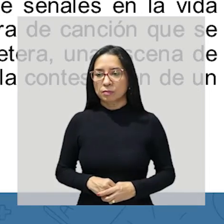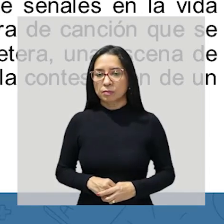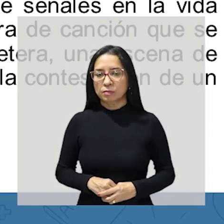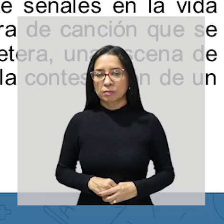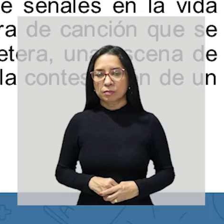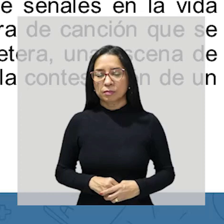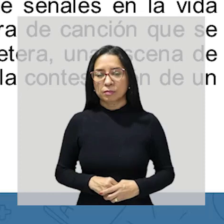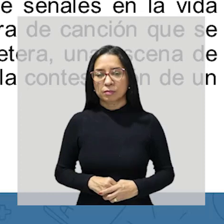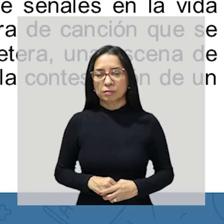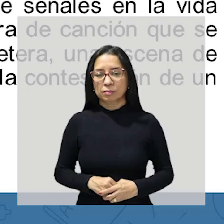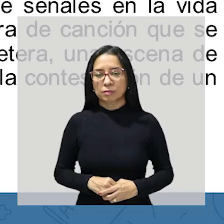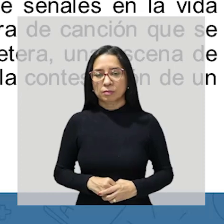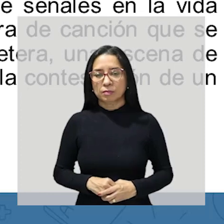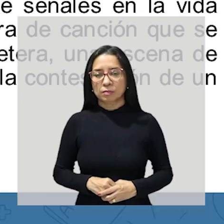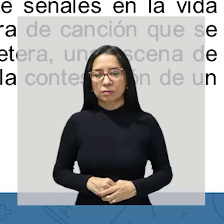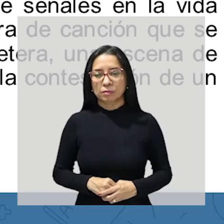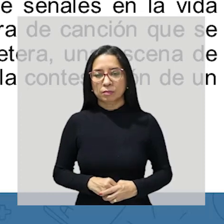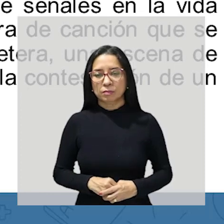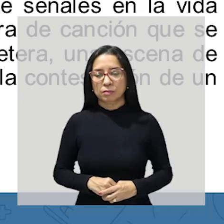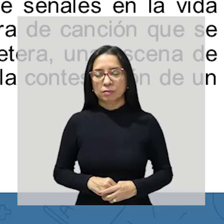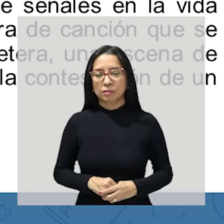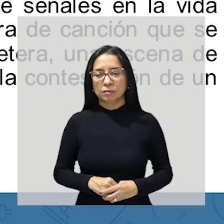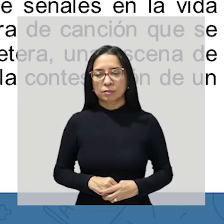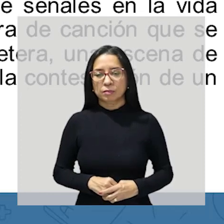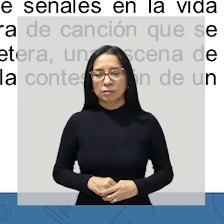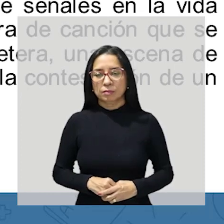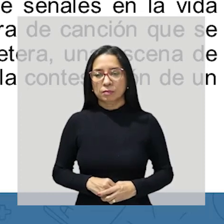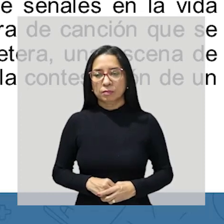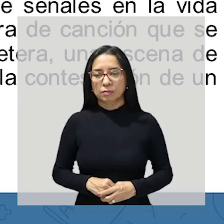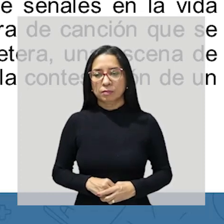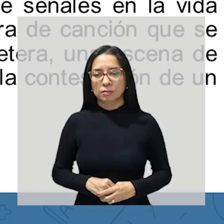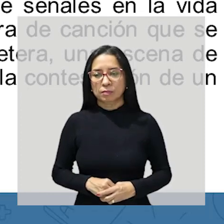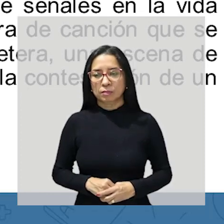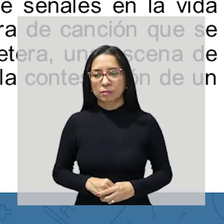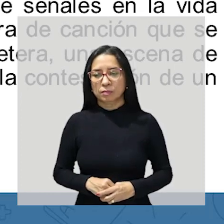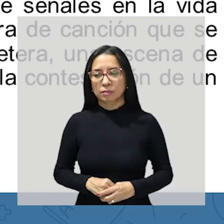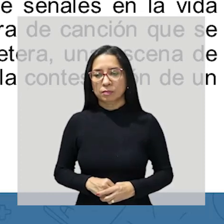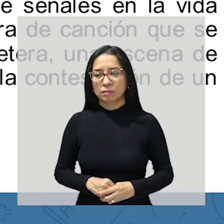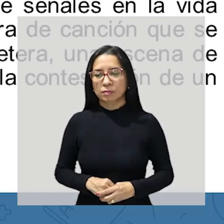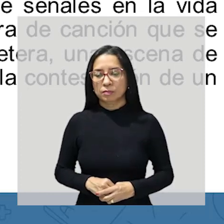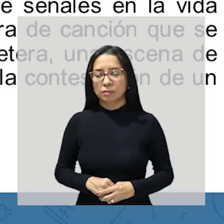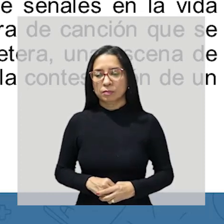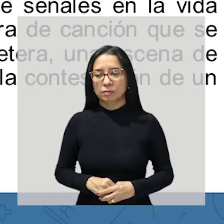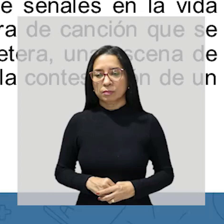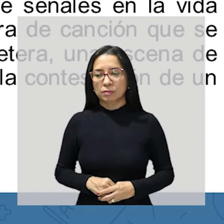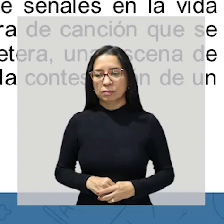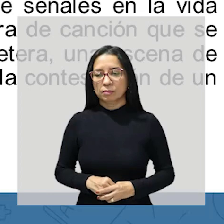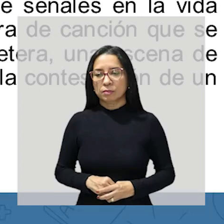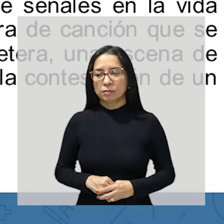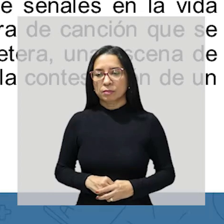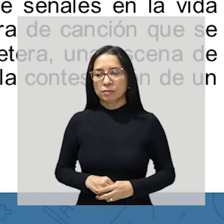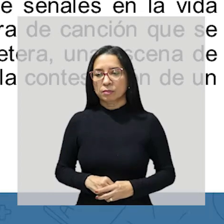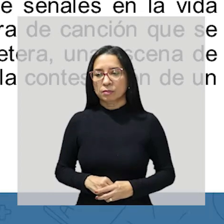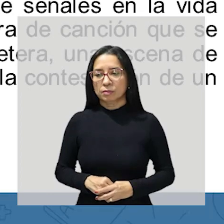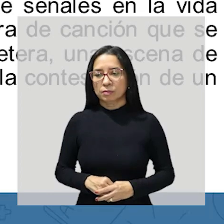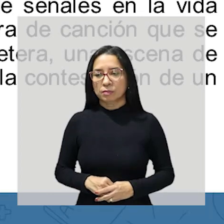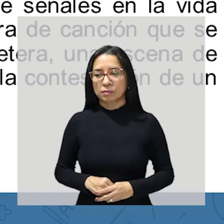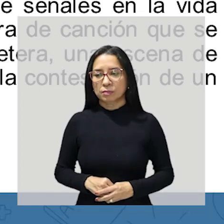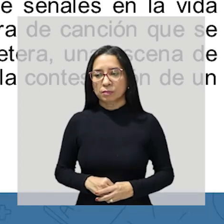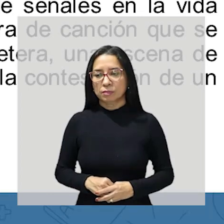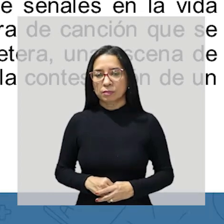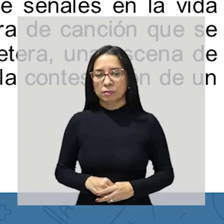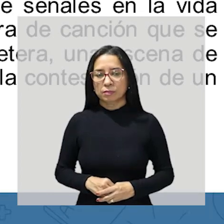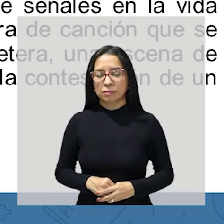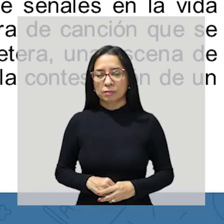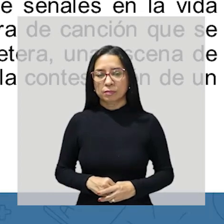repite en nuestra mente una y otra vez, un cartel de la carretera, una